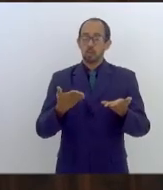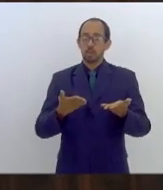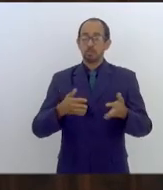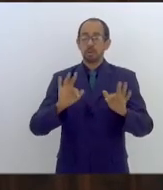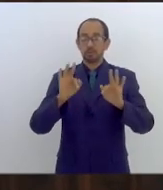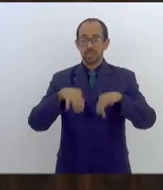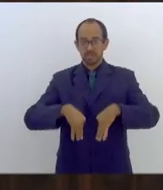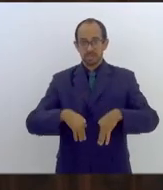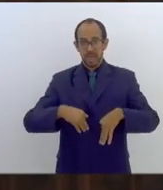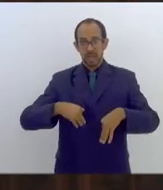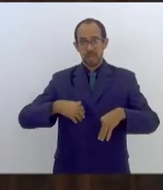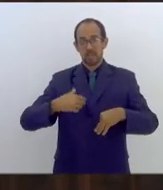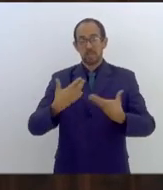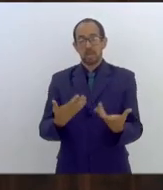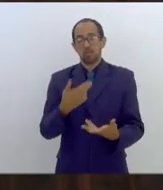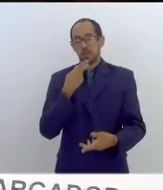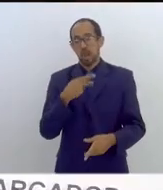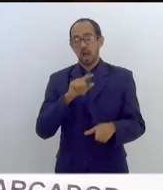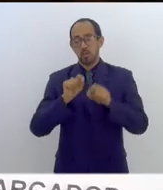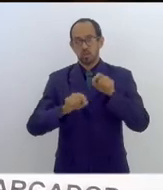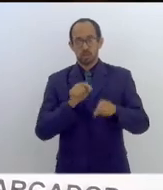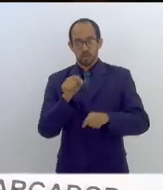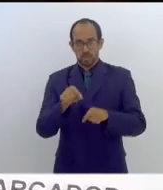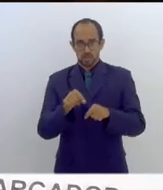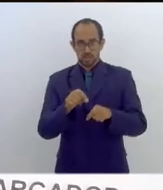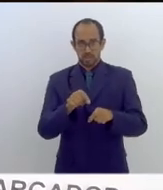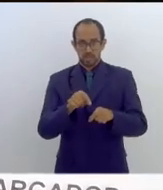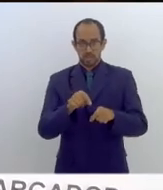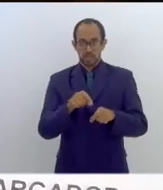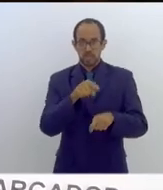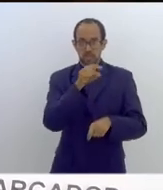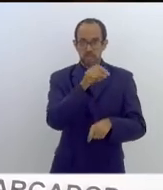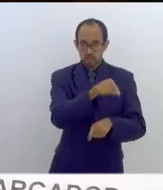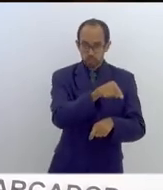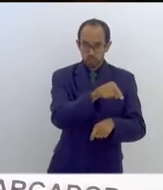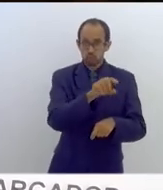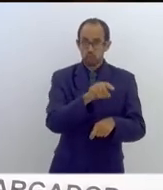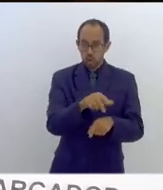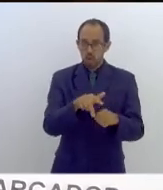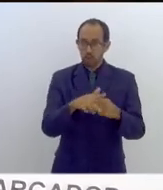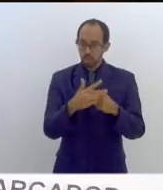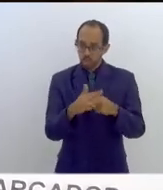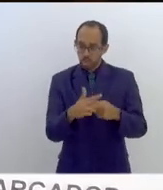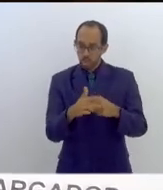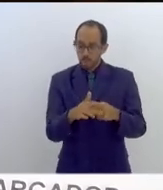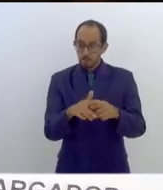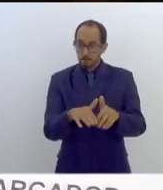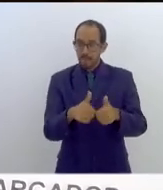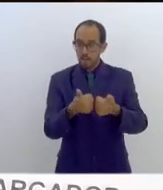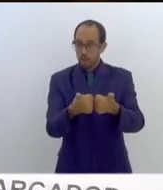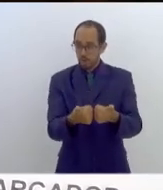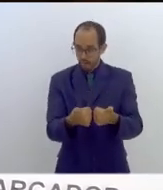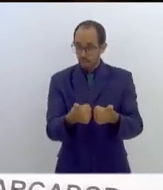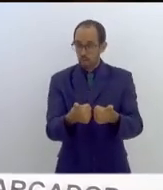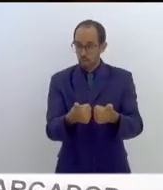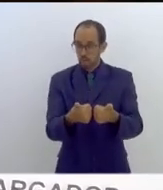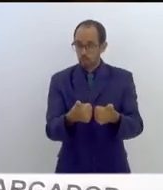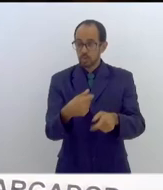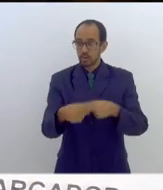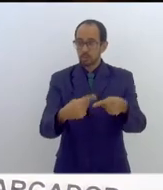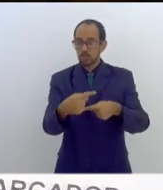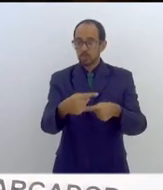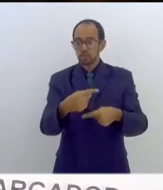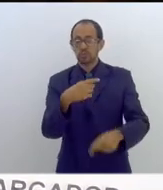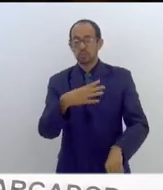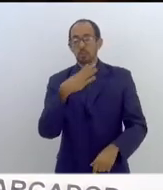que tudo isso apenas se aperfeiçoou apenas Ficou melhor quando eu tive o prazer